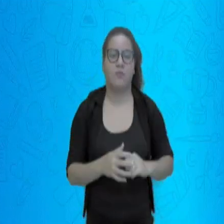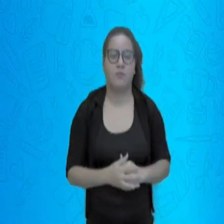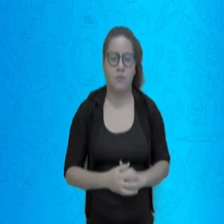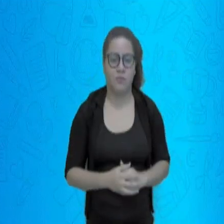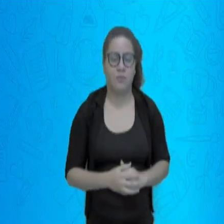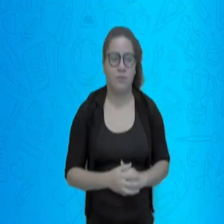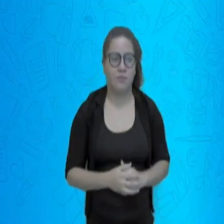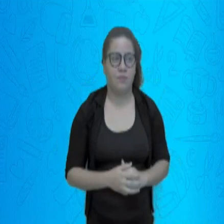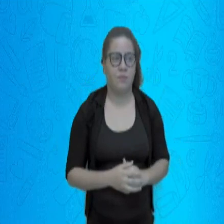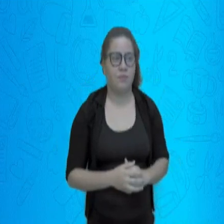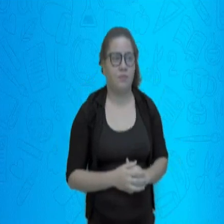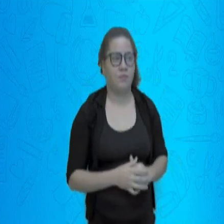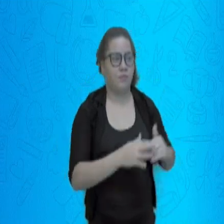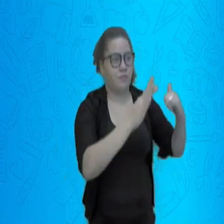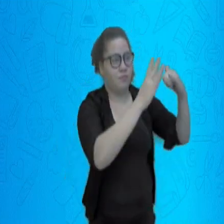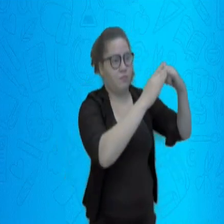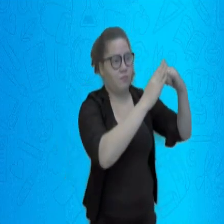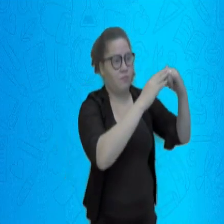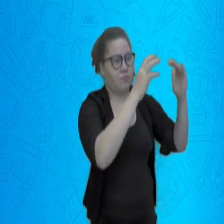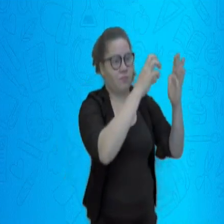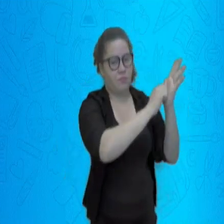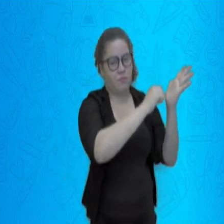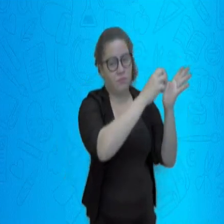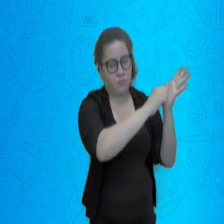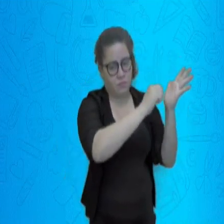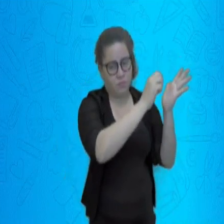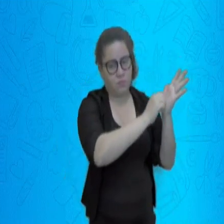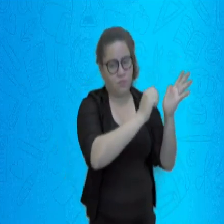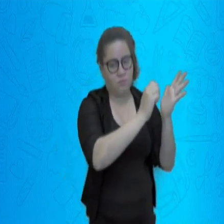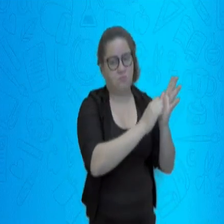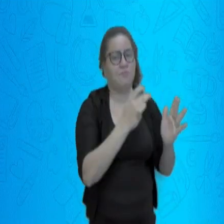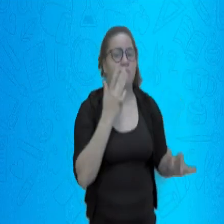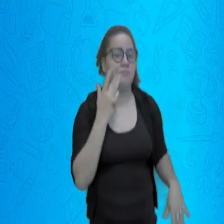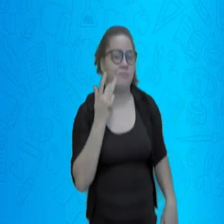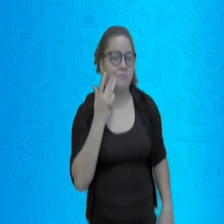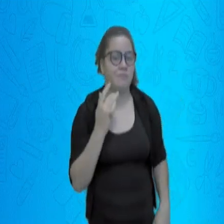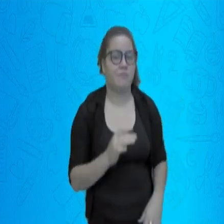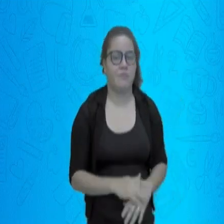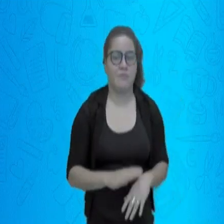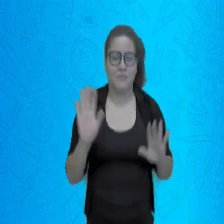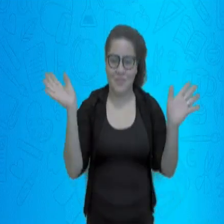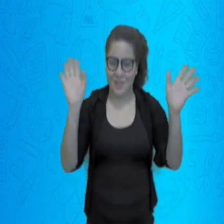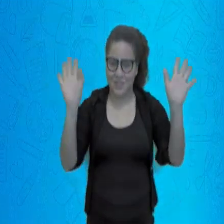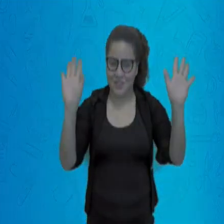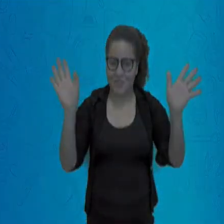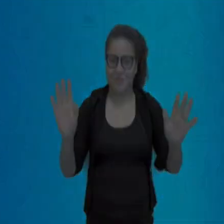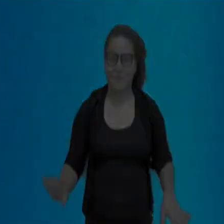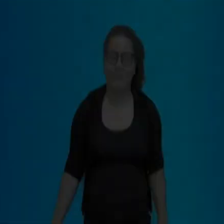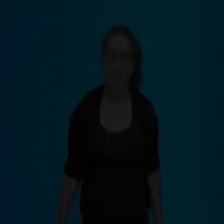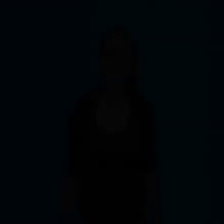aparece no canto da tela e se inscreva no canal do YouTube SMED-GV. Tchau, tchau!